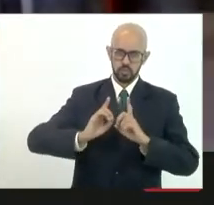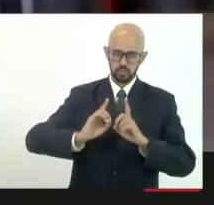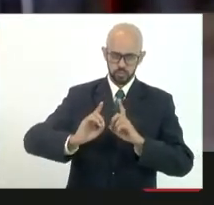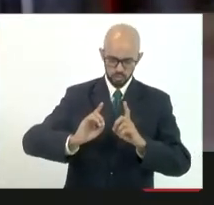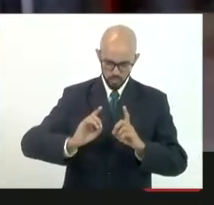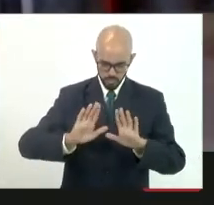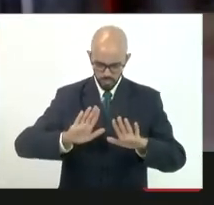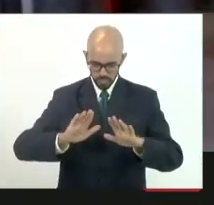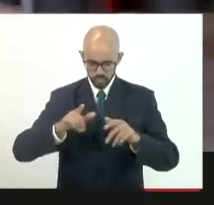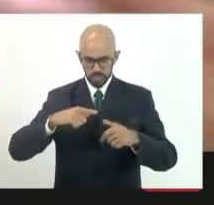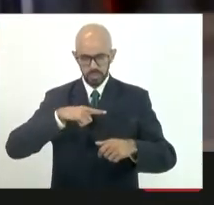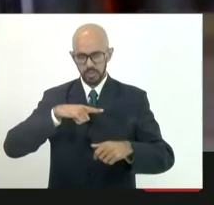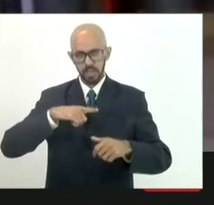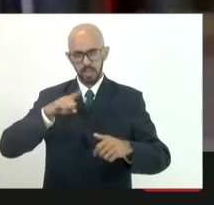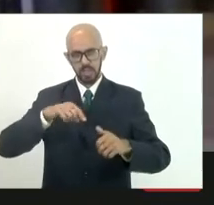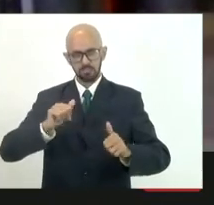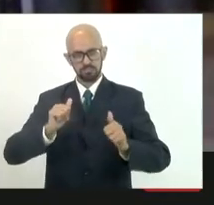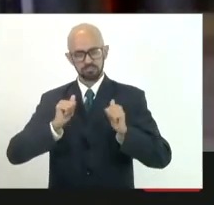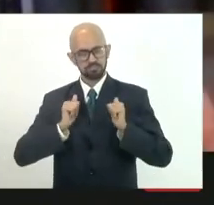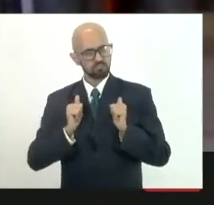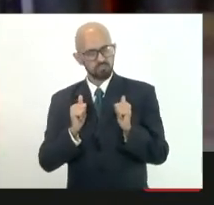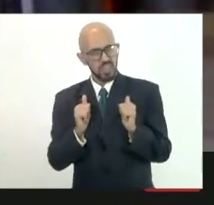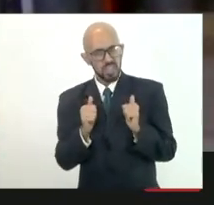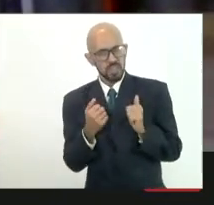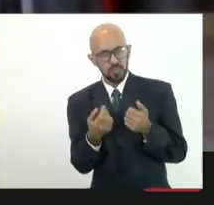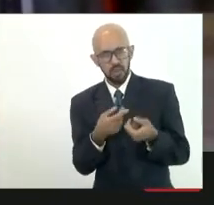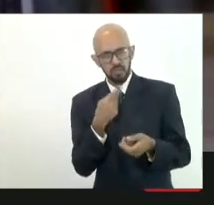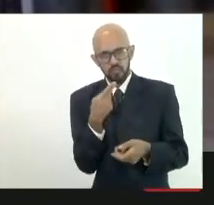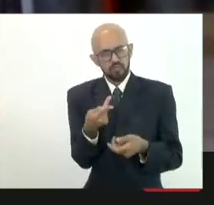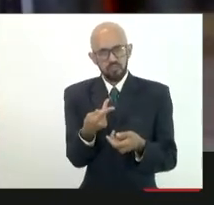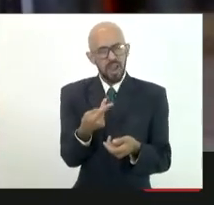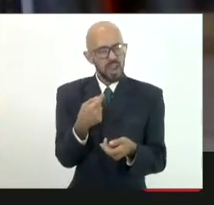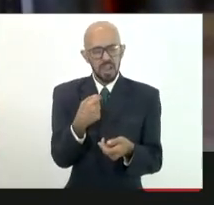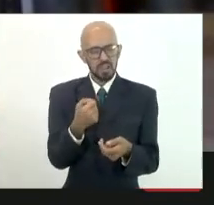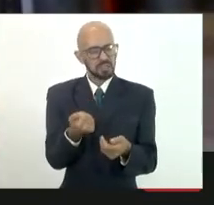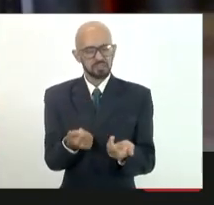de abordagem genérica sobre racismo em datas